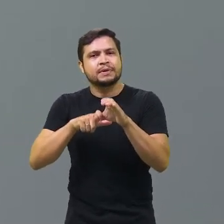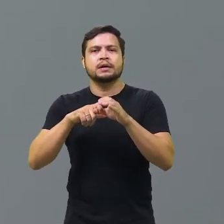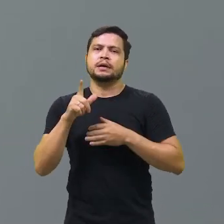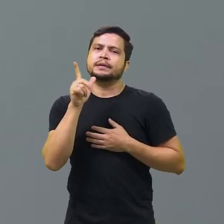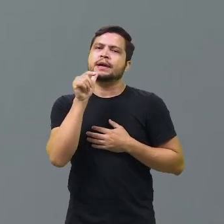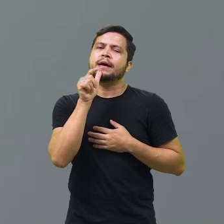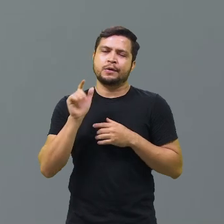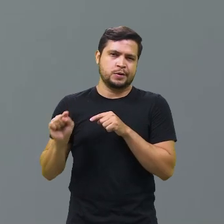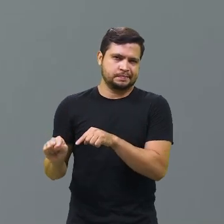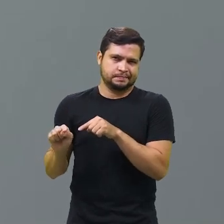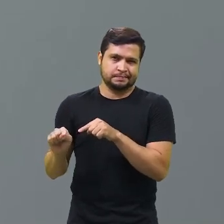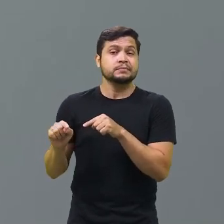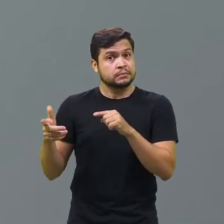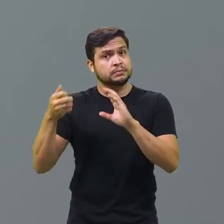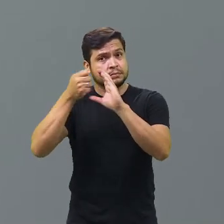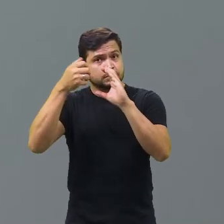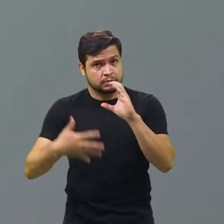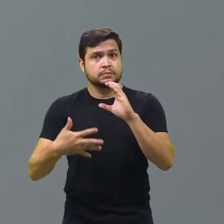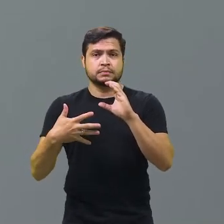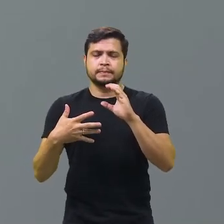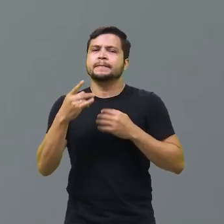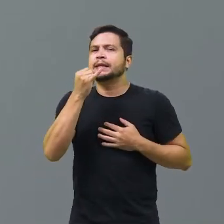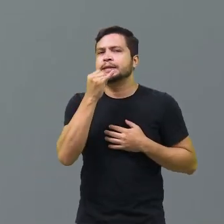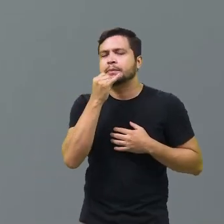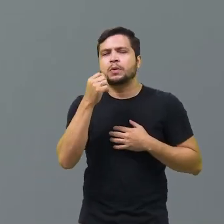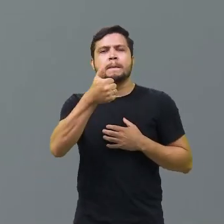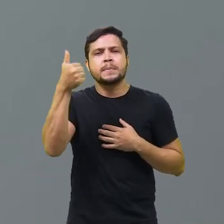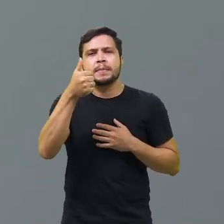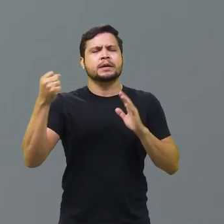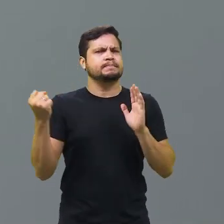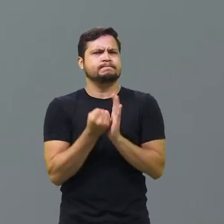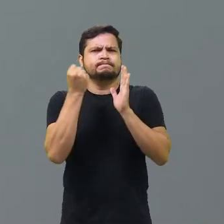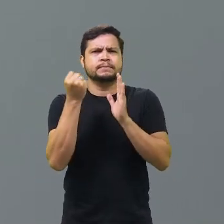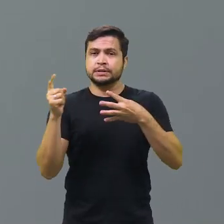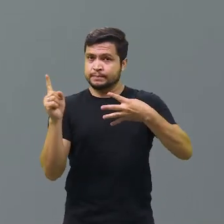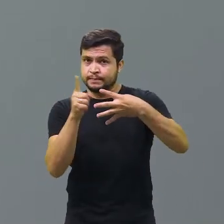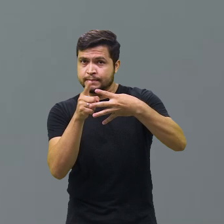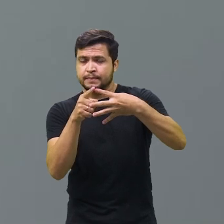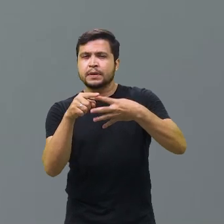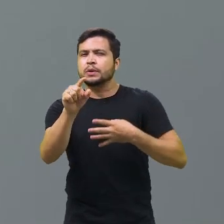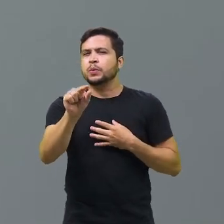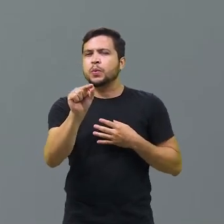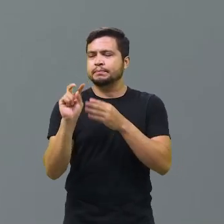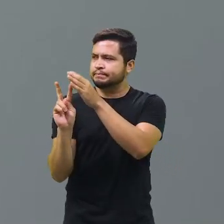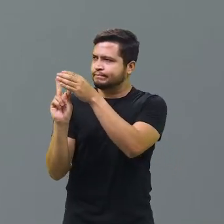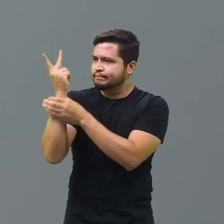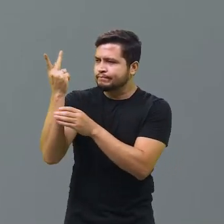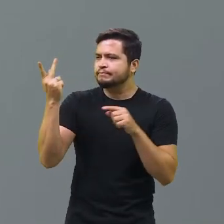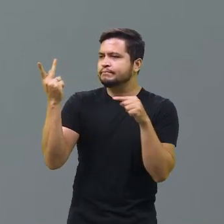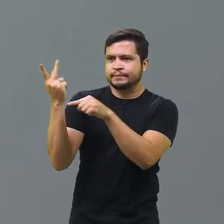E aí a gente vai ter essas características diagnósticas. A primeira característica marcante diagnóstica das briófitas é que elas são